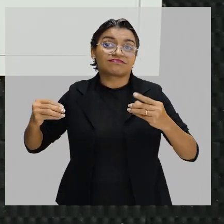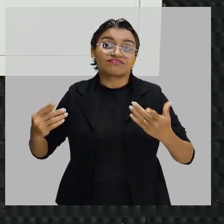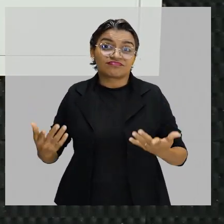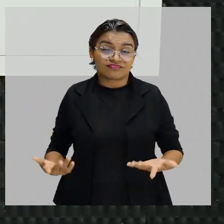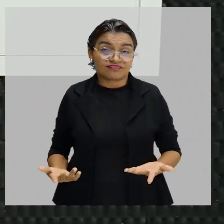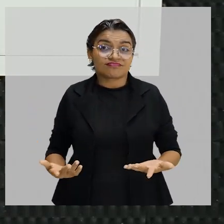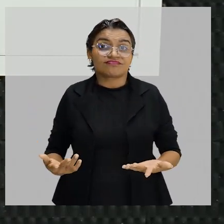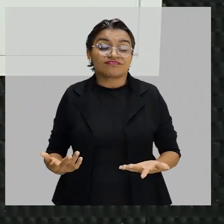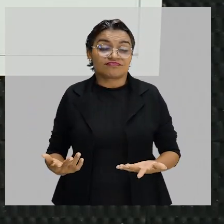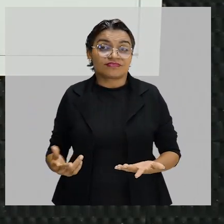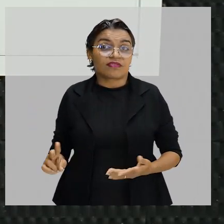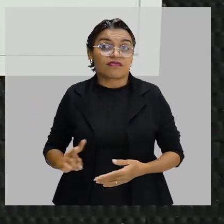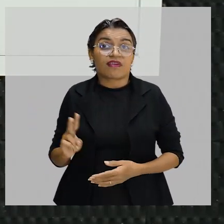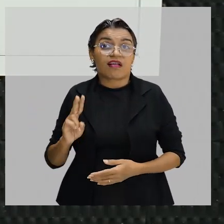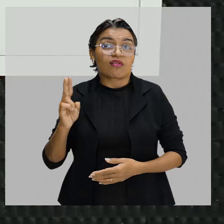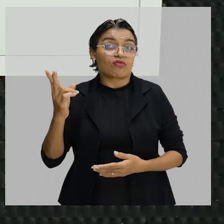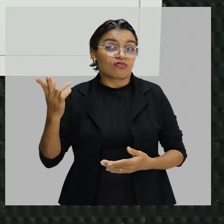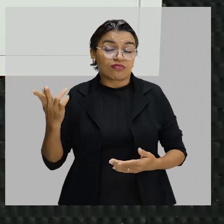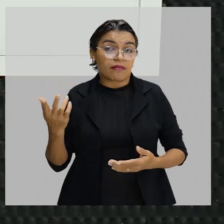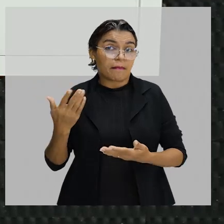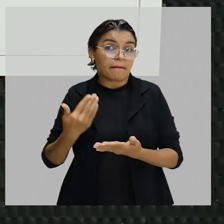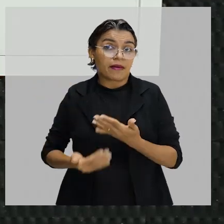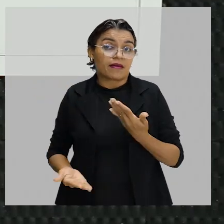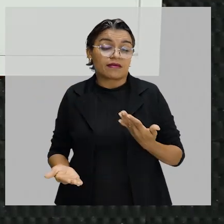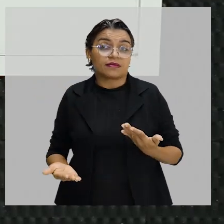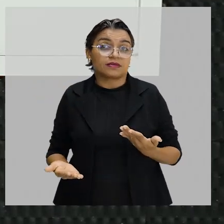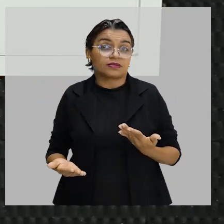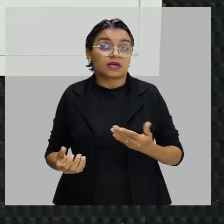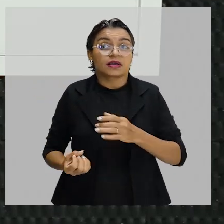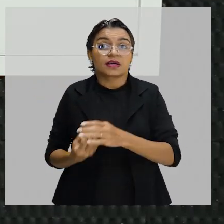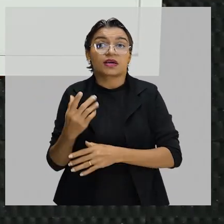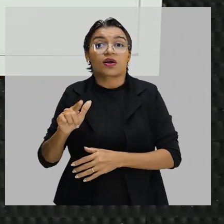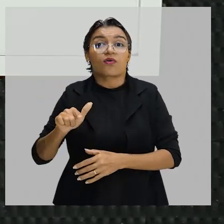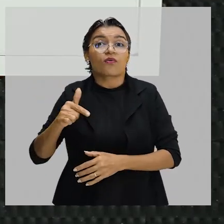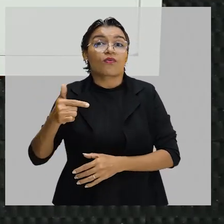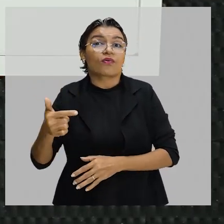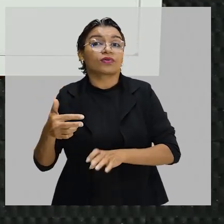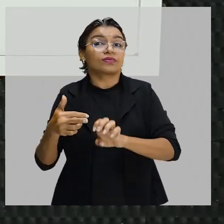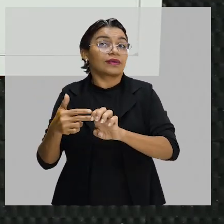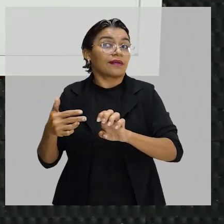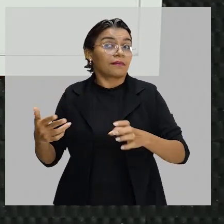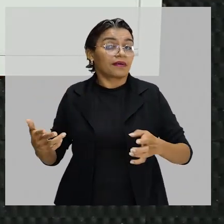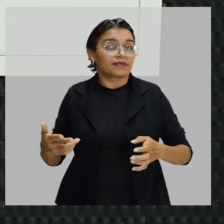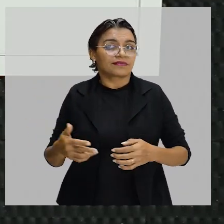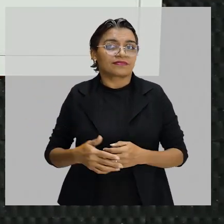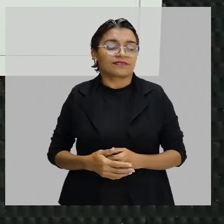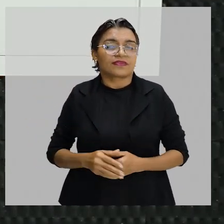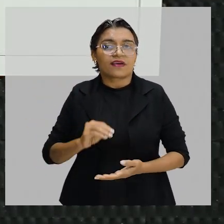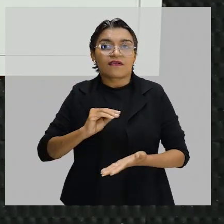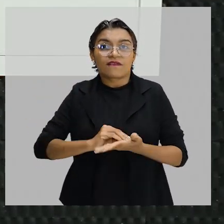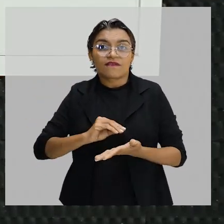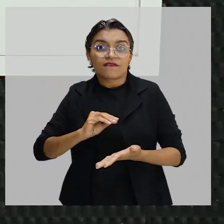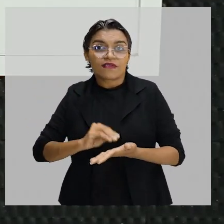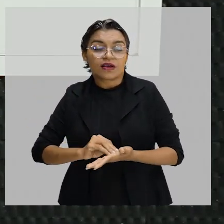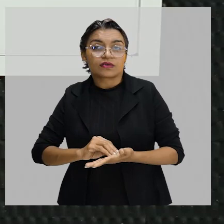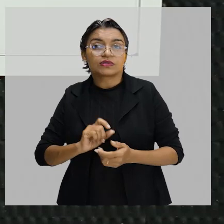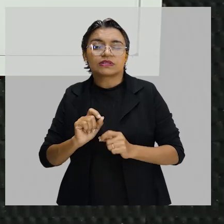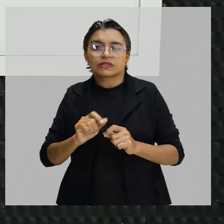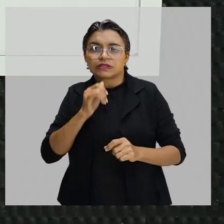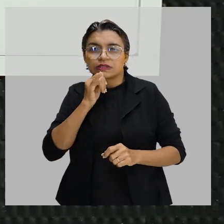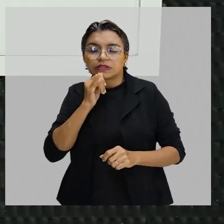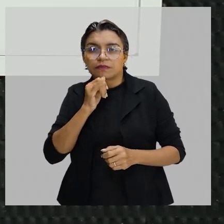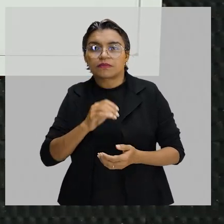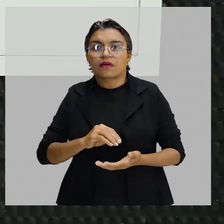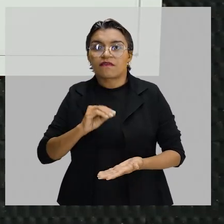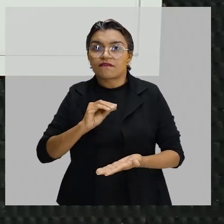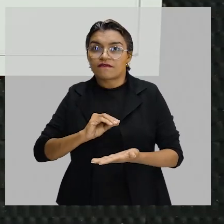necessariamente a sua validade, e isso gera um outro elemento, tá? A ausência do indivíduo, a